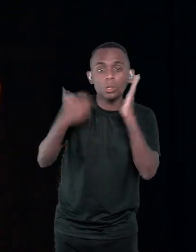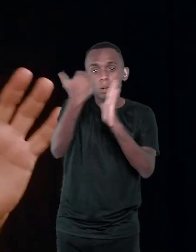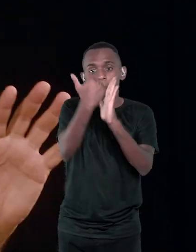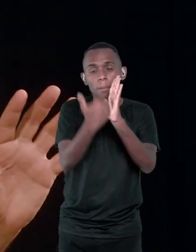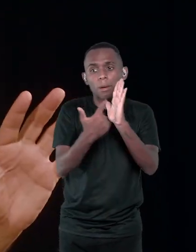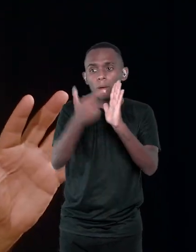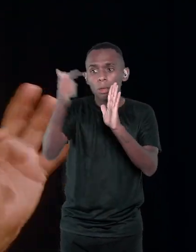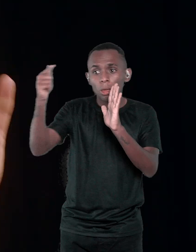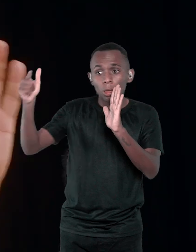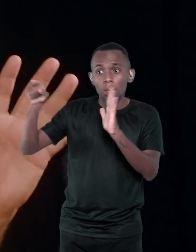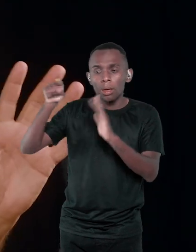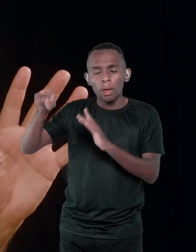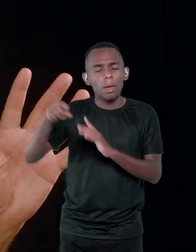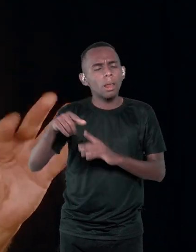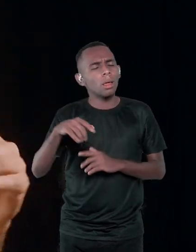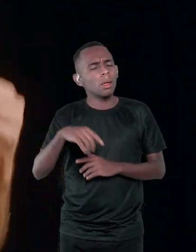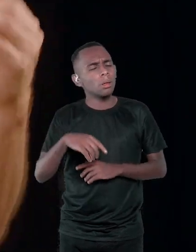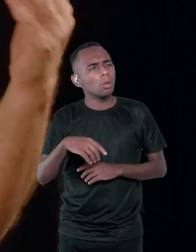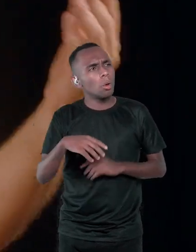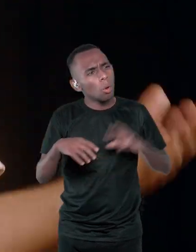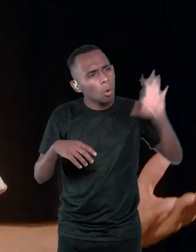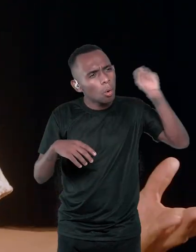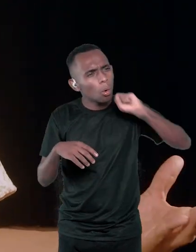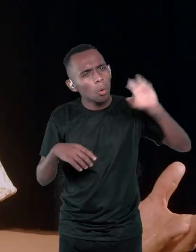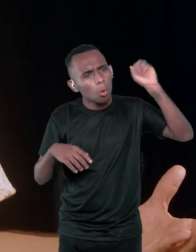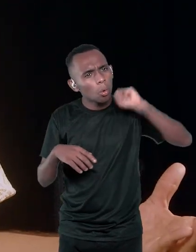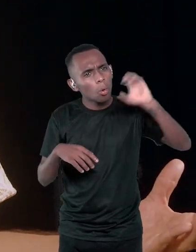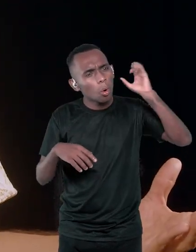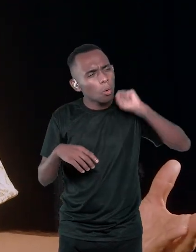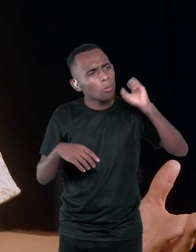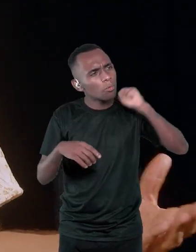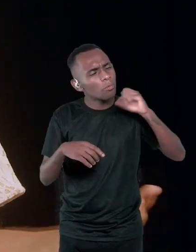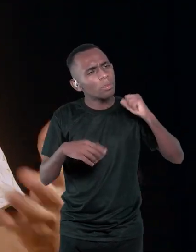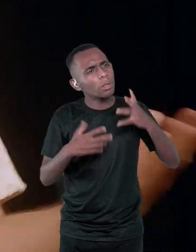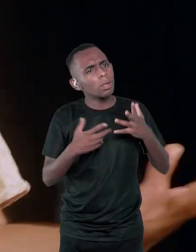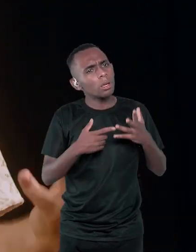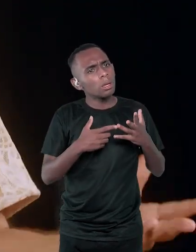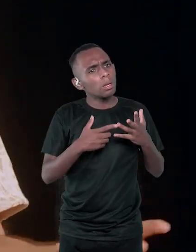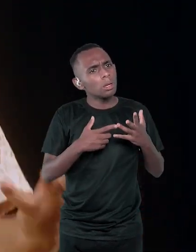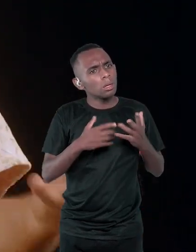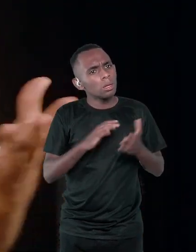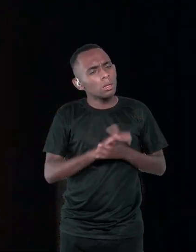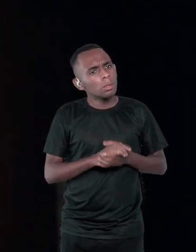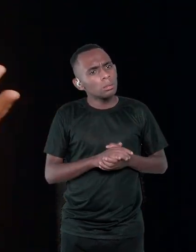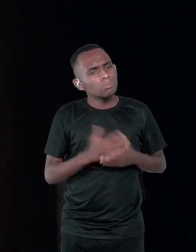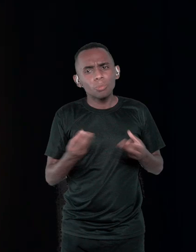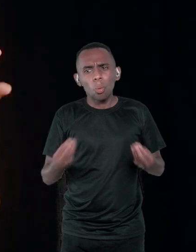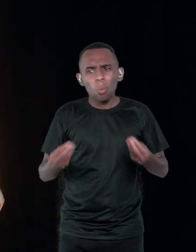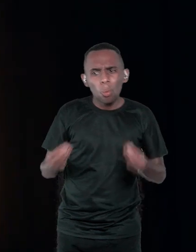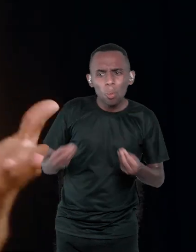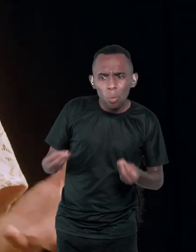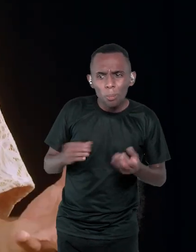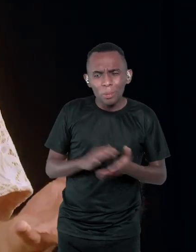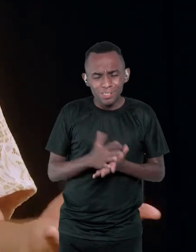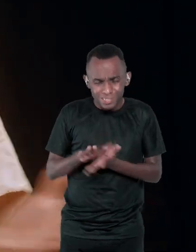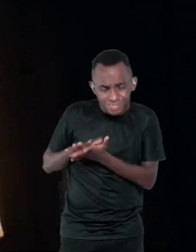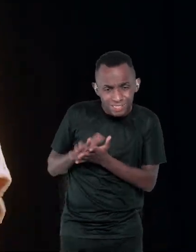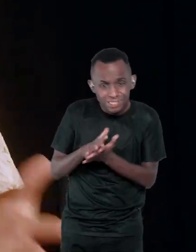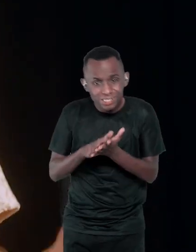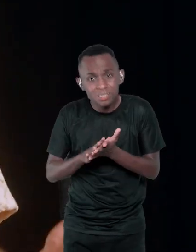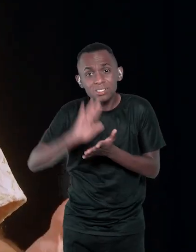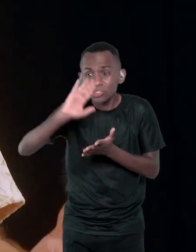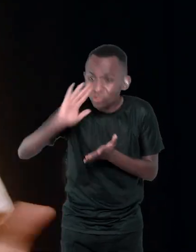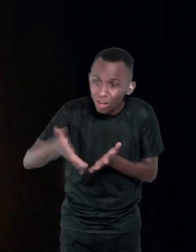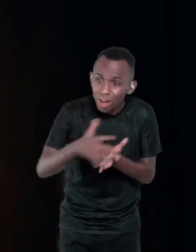uma esponja. Ela ouviu uma coisa, ela tinha que brigar com a gravadora, porque ela falou, não quero, você põe para cantar samba. Eu